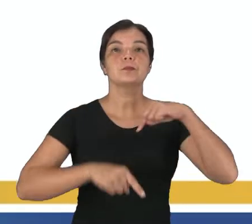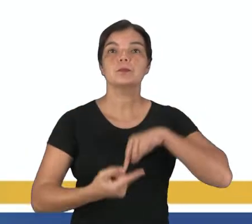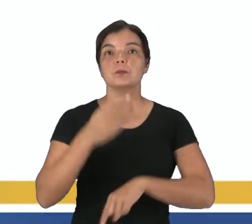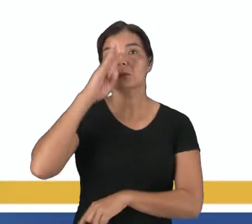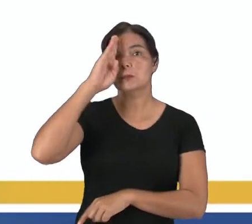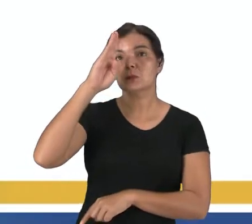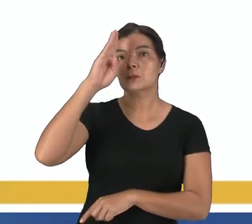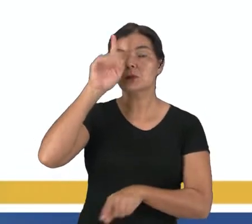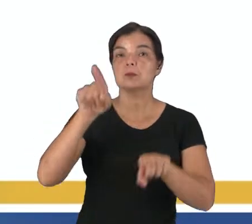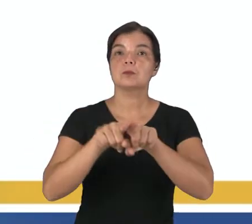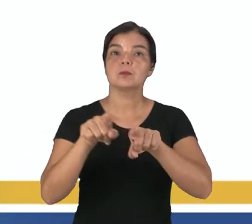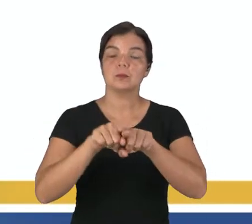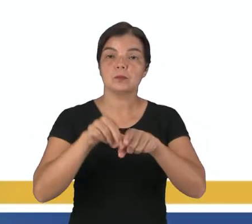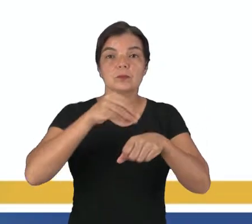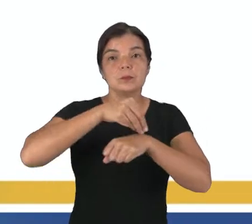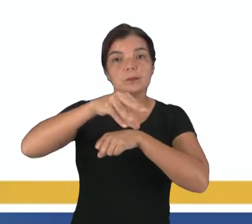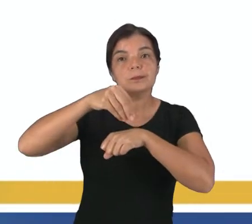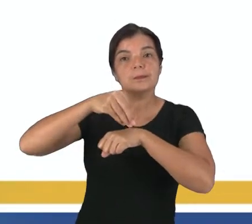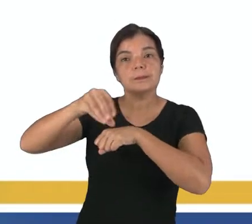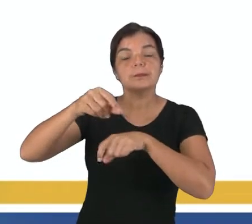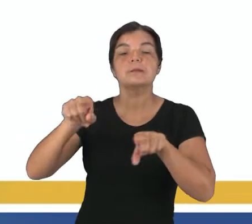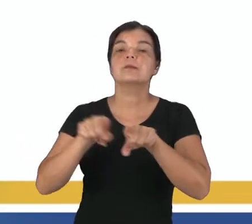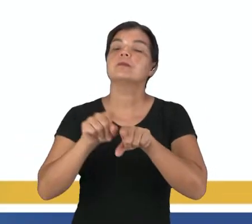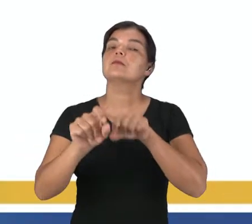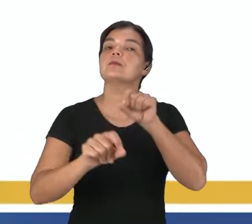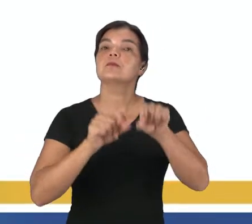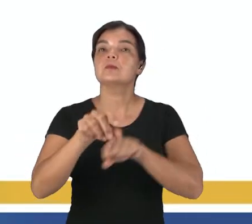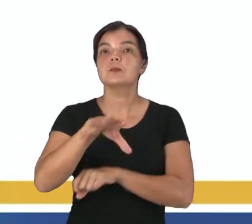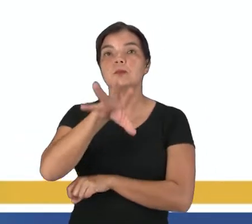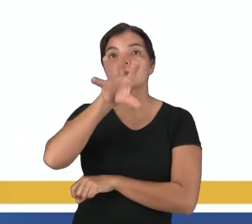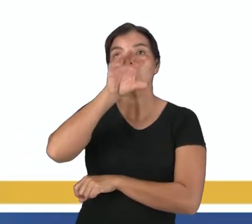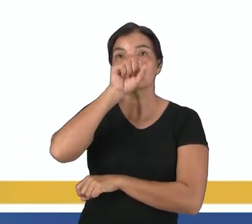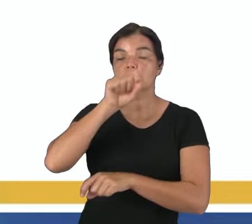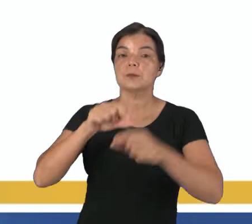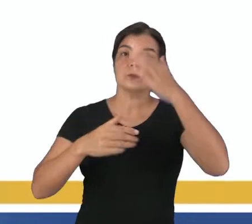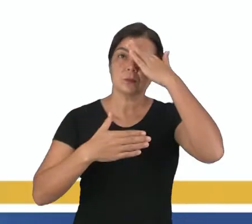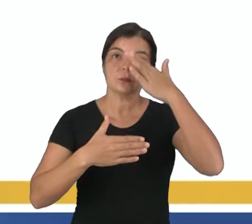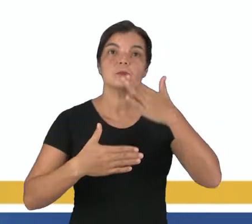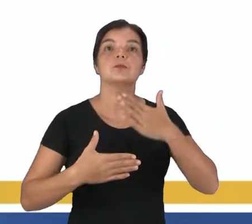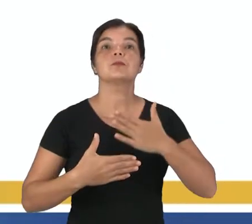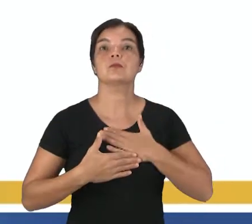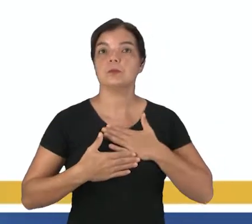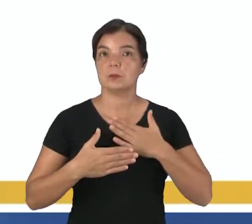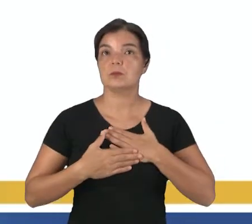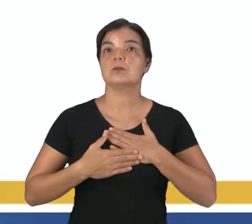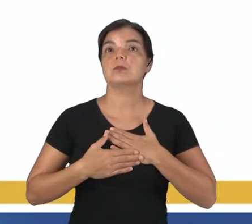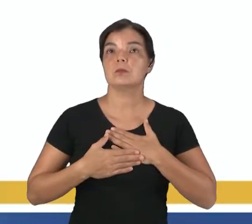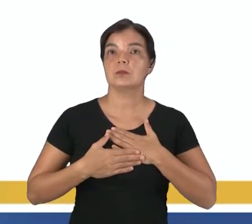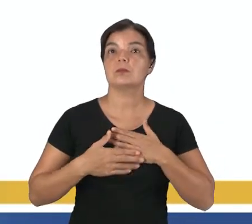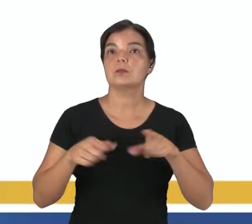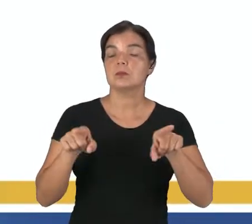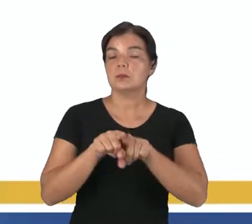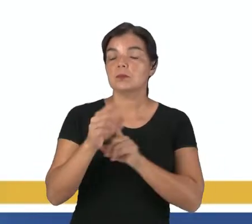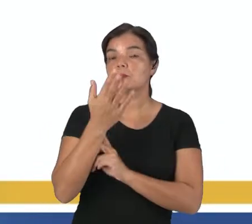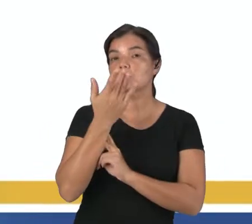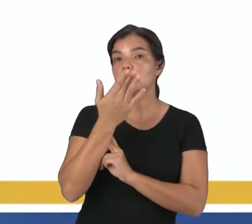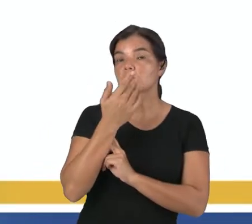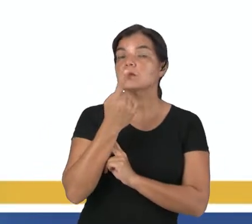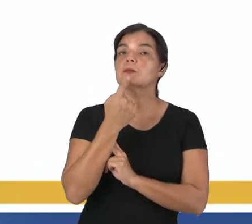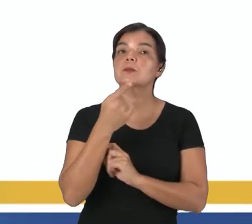Sua principal função, ou seja, a principal função dessa hemoglobina dentro das hemácias, além de dar a